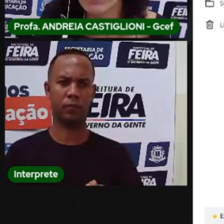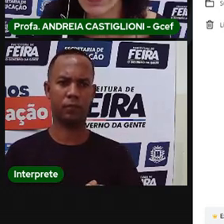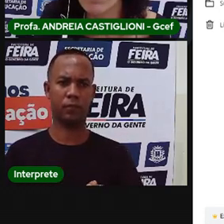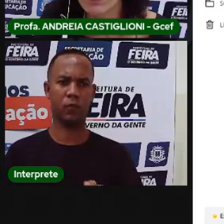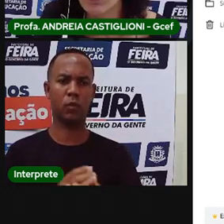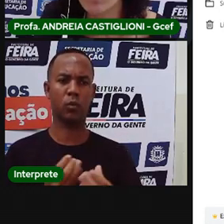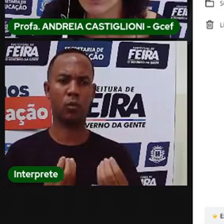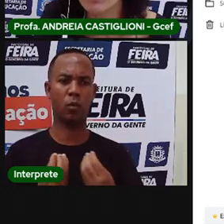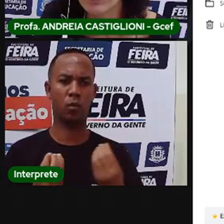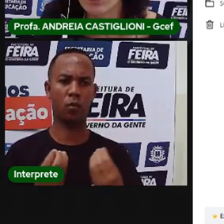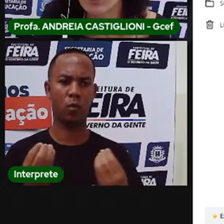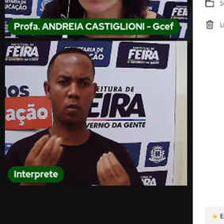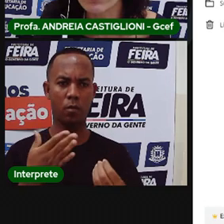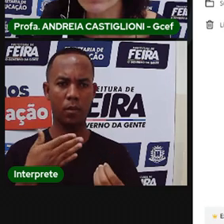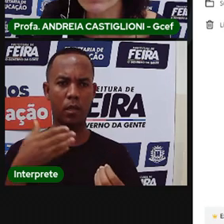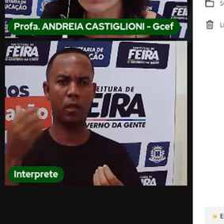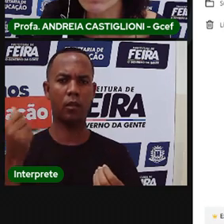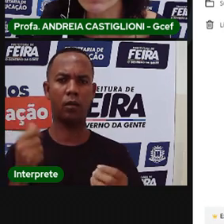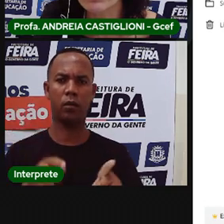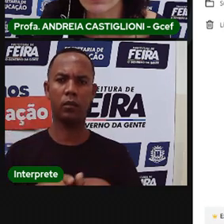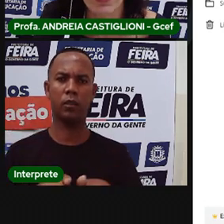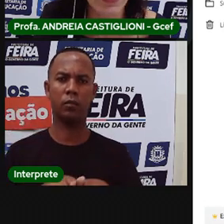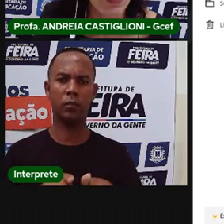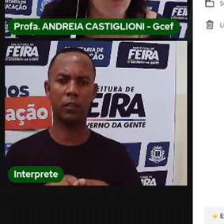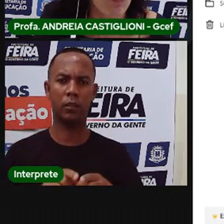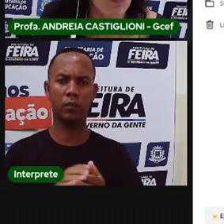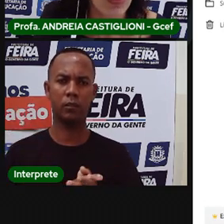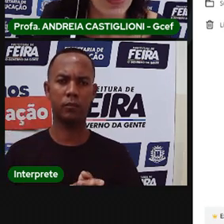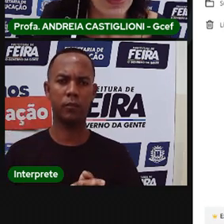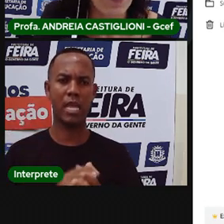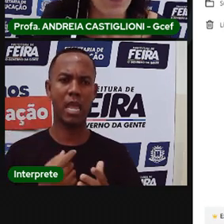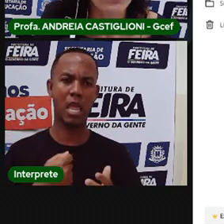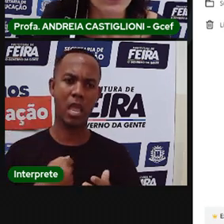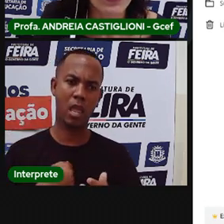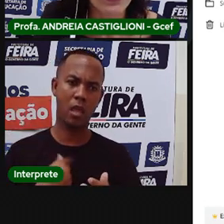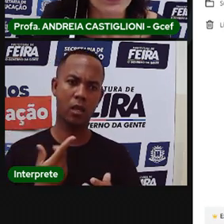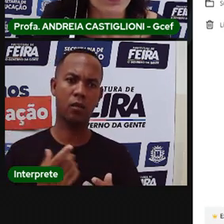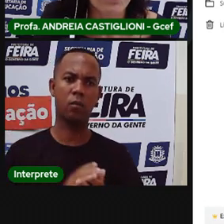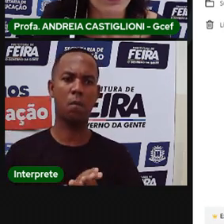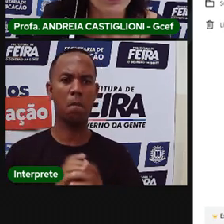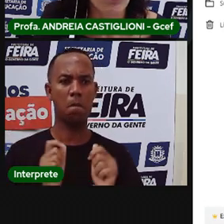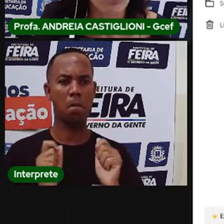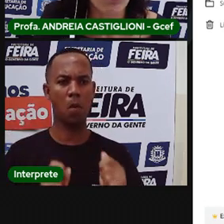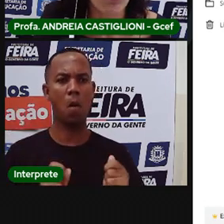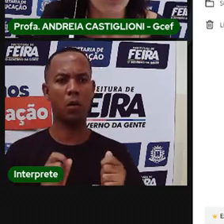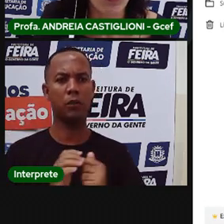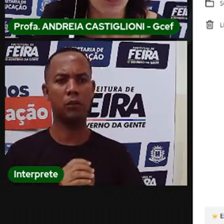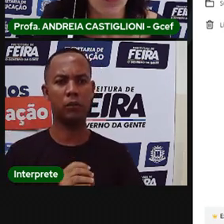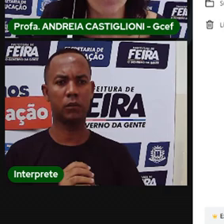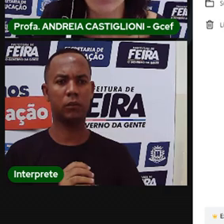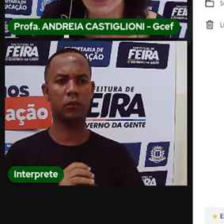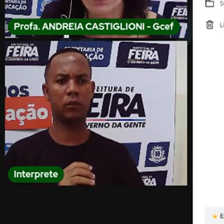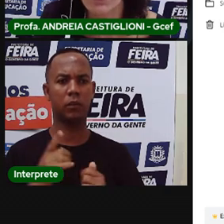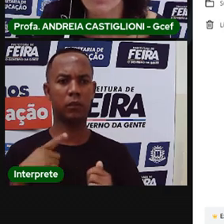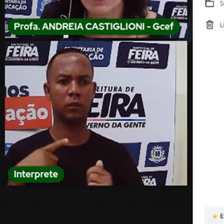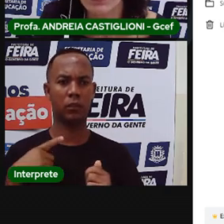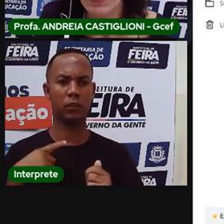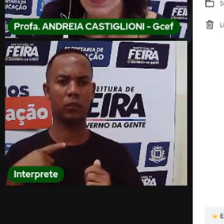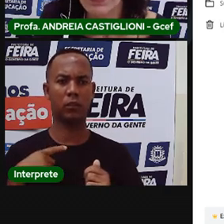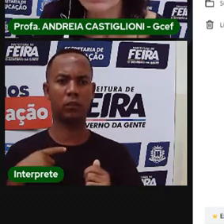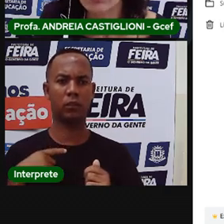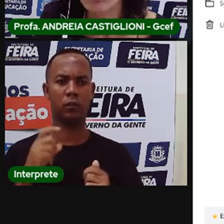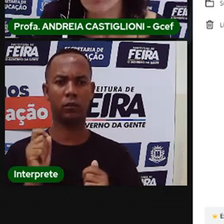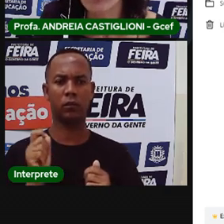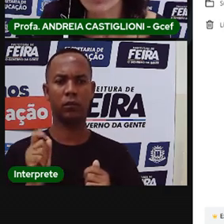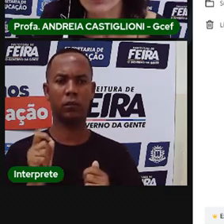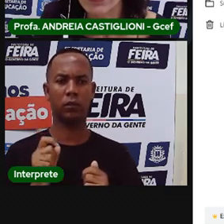como ficar melhor para mim, ó, em cima desse eu. Eu posso trazer também aqui o globo, né, para mim.